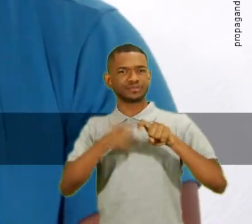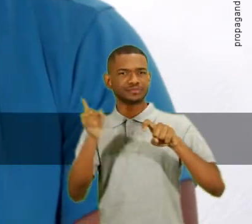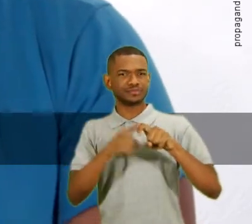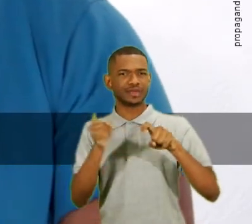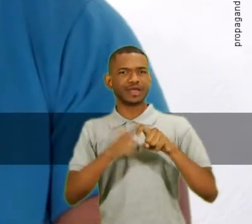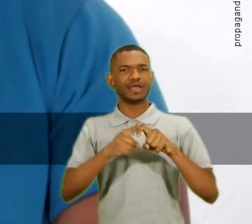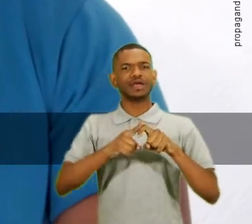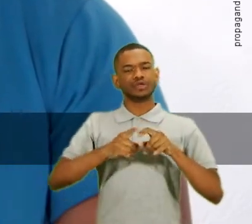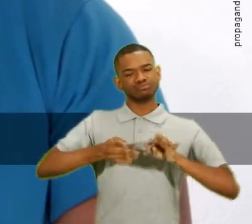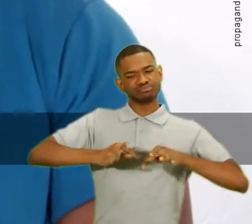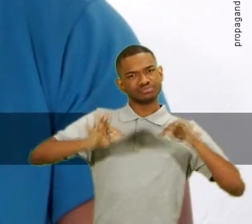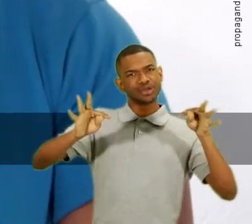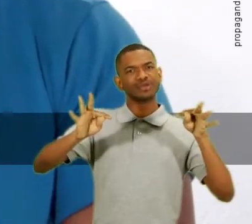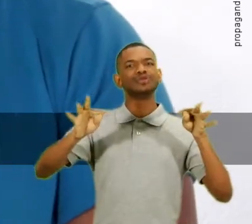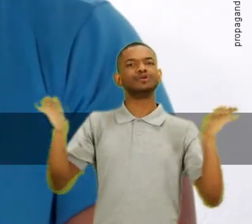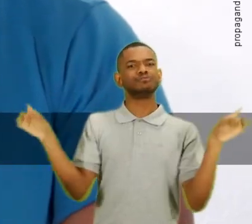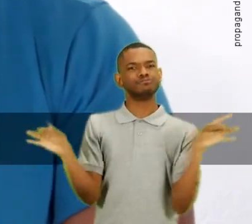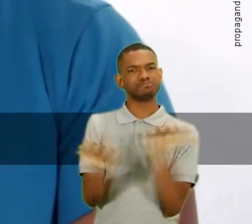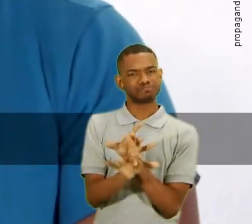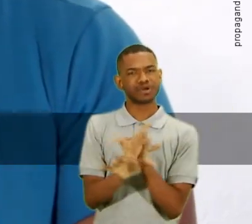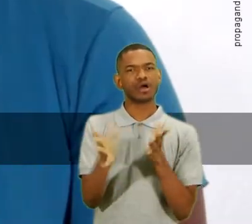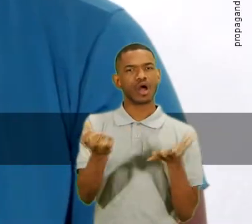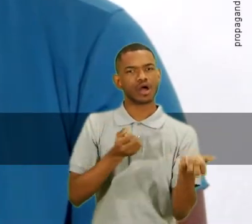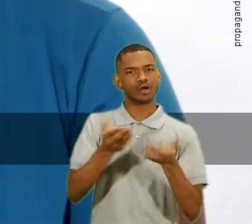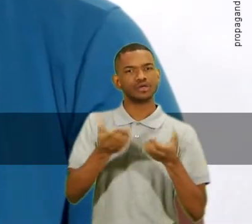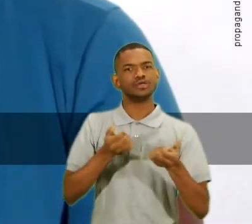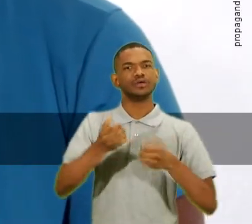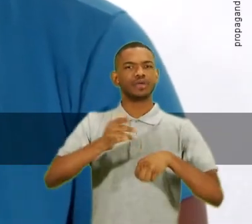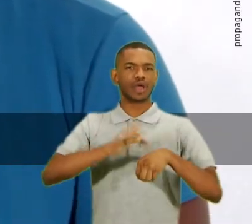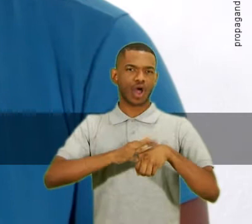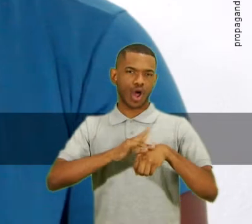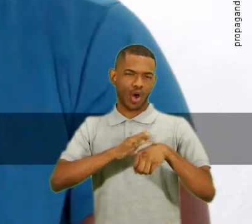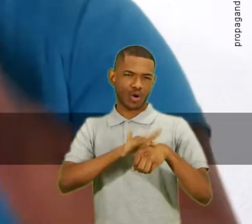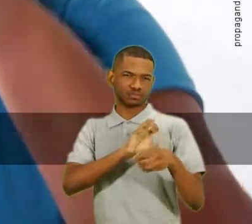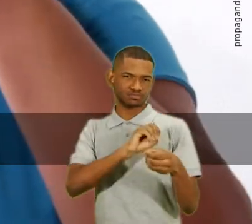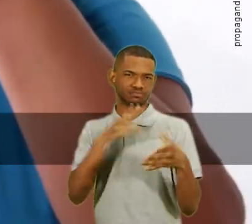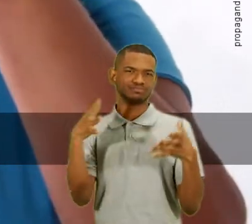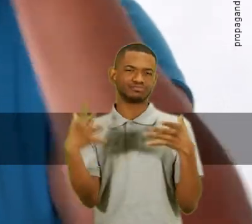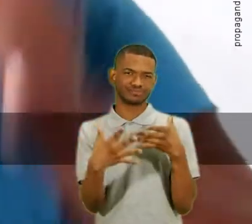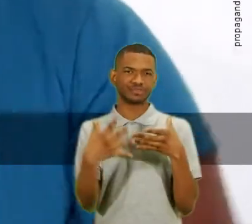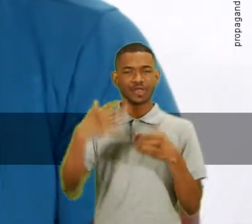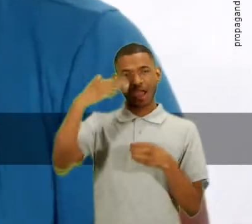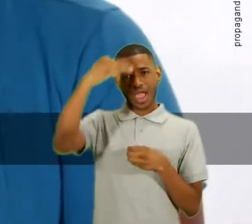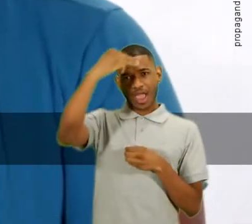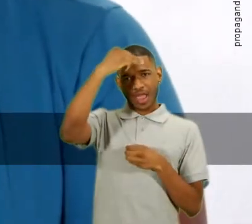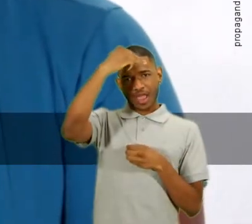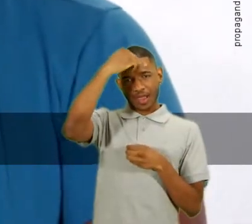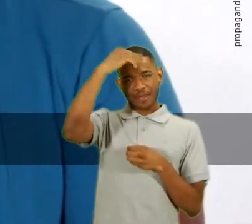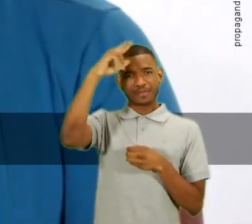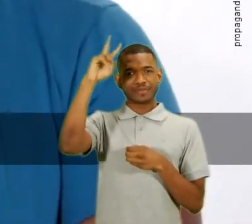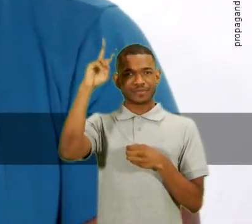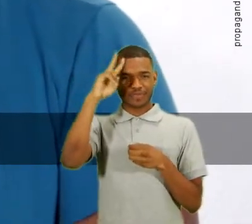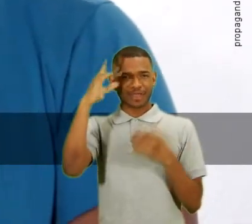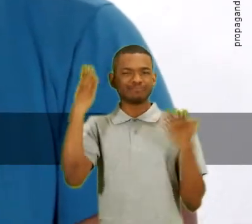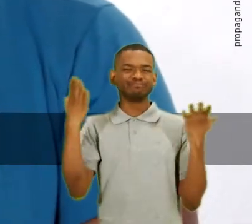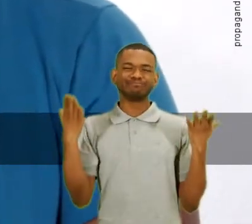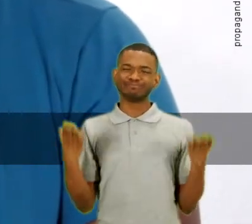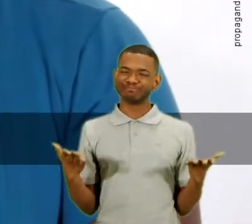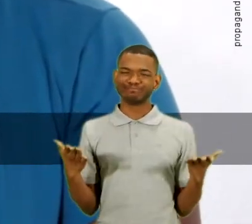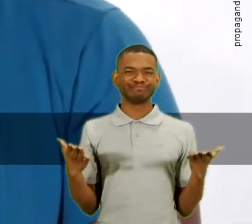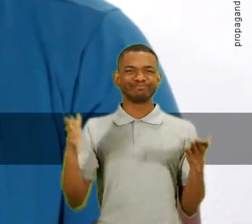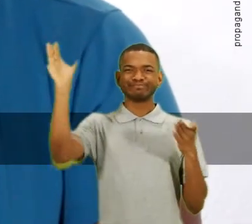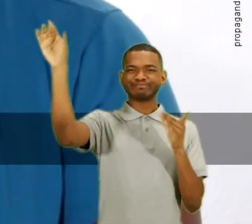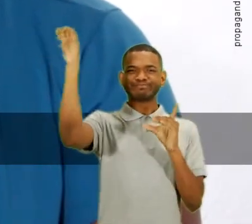preparação sim para tá recebendo pacientes com esse tipo de doença Dr Marcus Vinicius eu digo para o senhor primeiramente